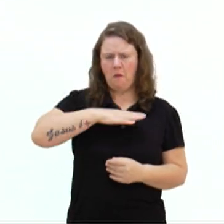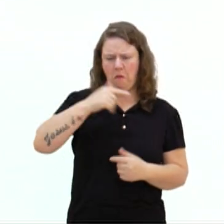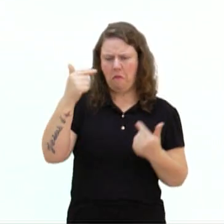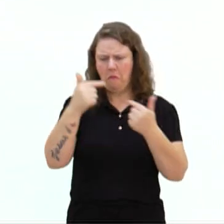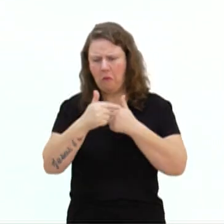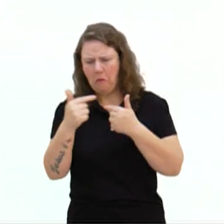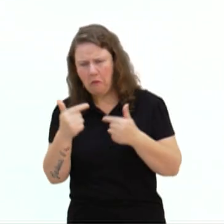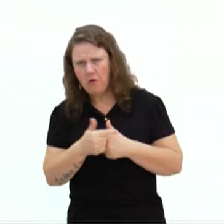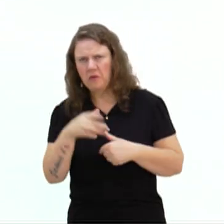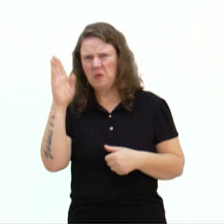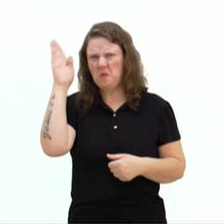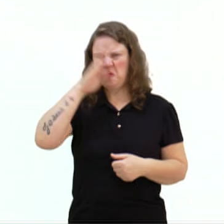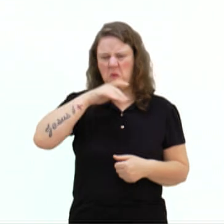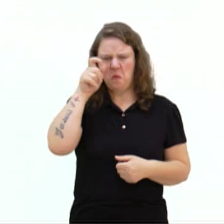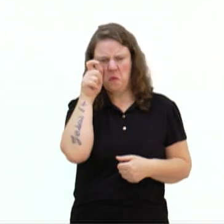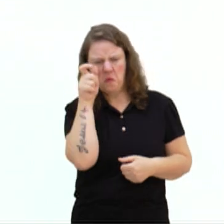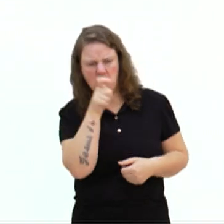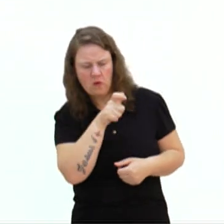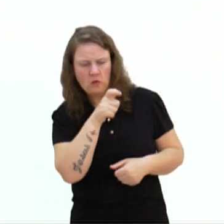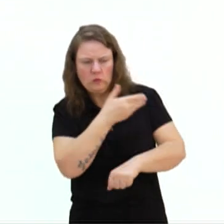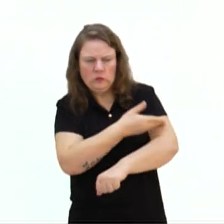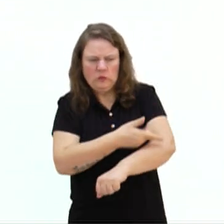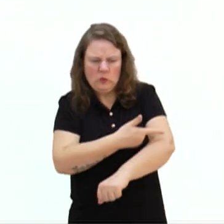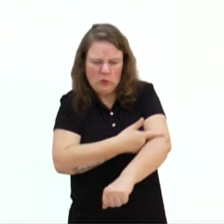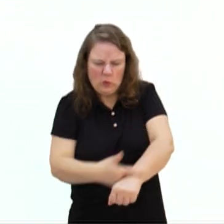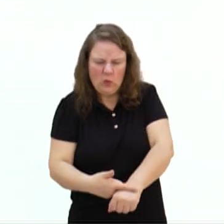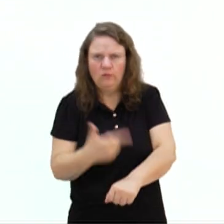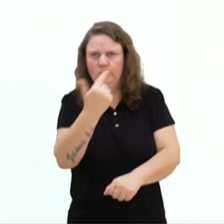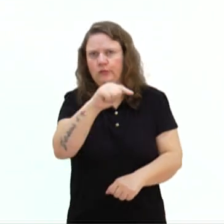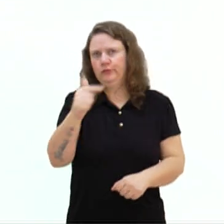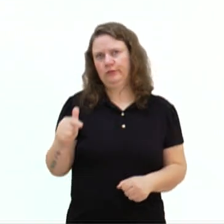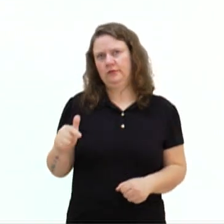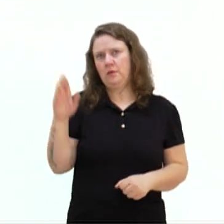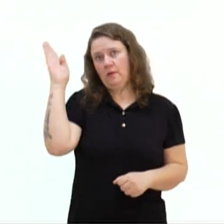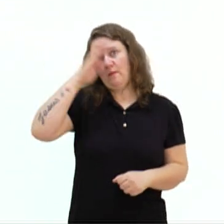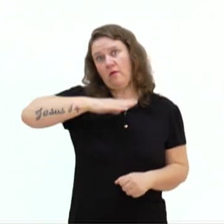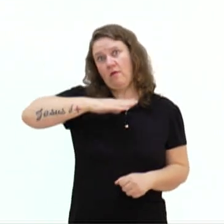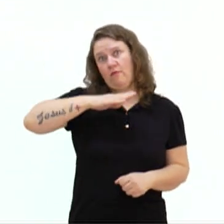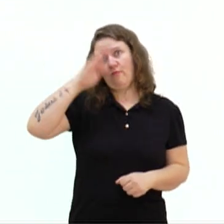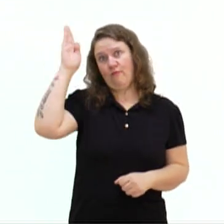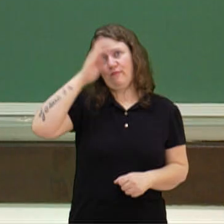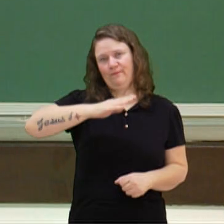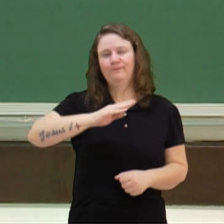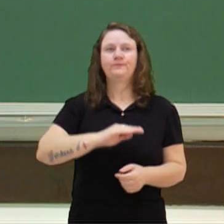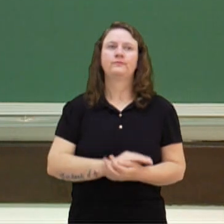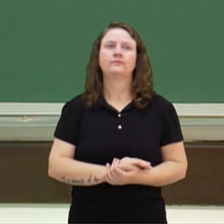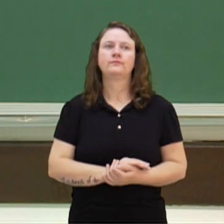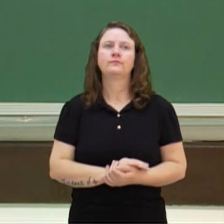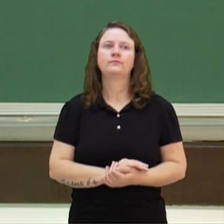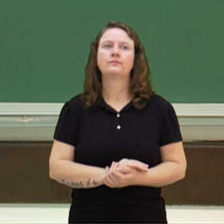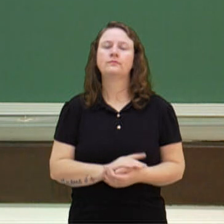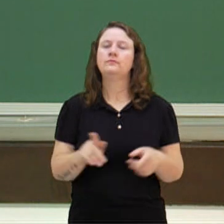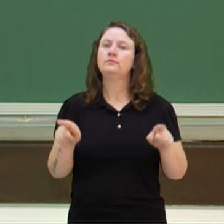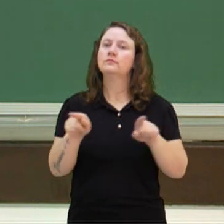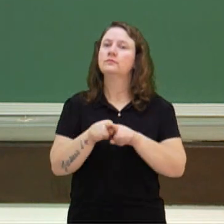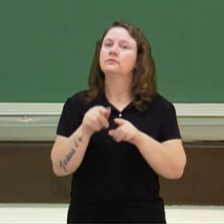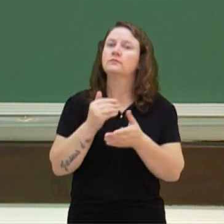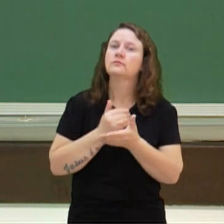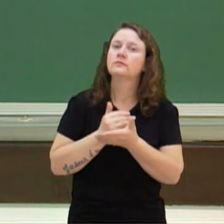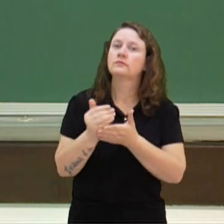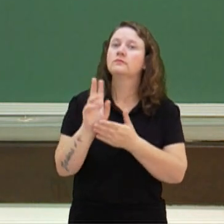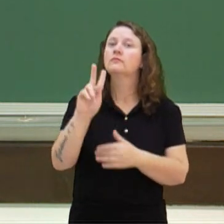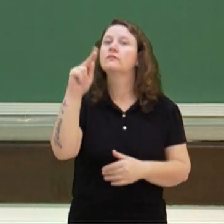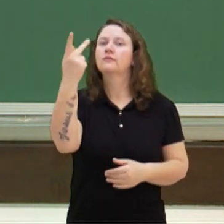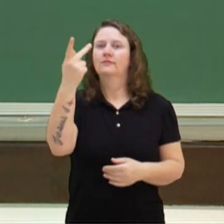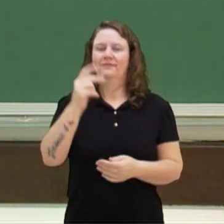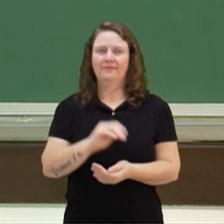Mal-humorado, mal-intencionado, mal-educado. Observe, mal-humorado é mal e aí começa com H,